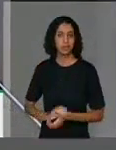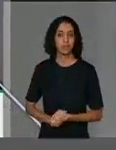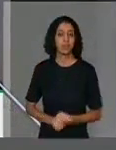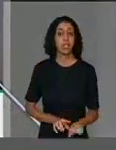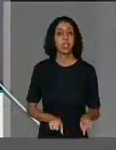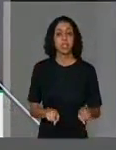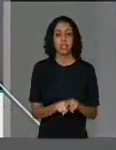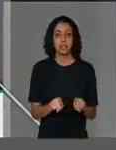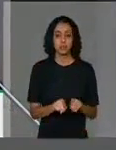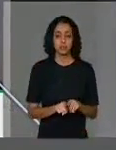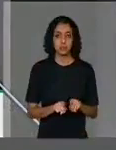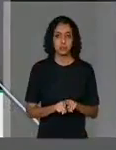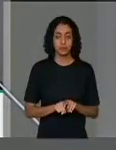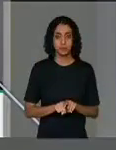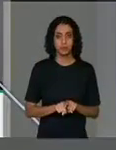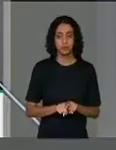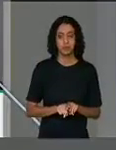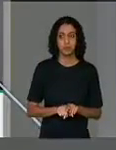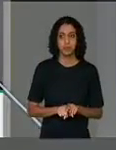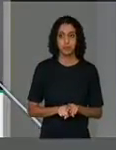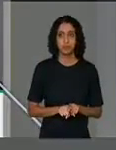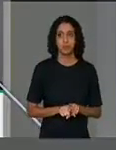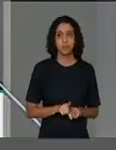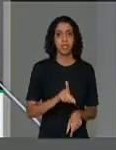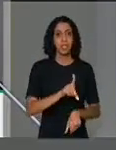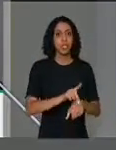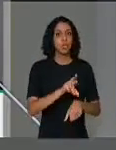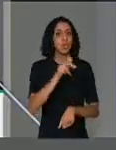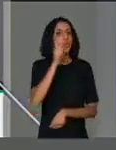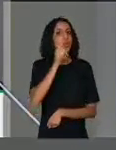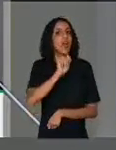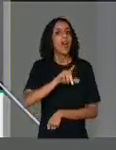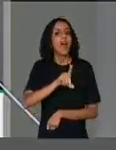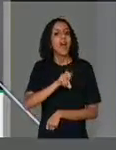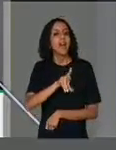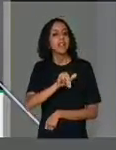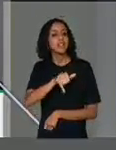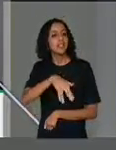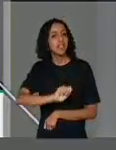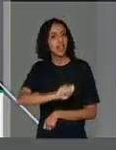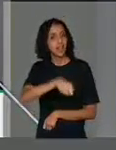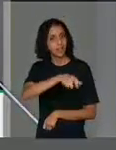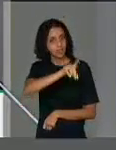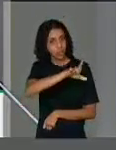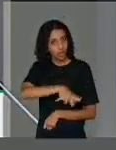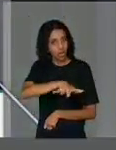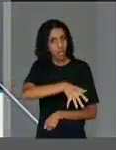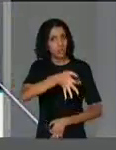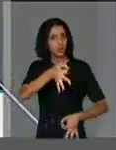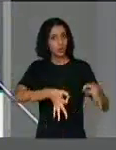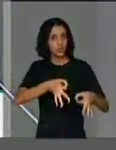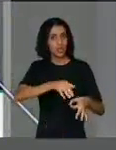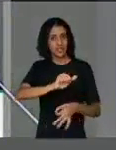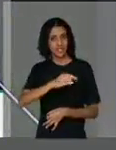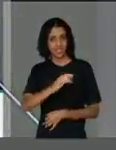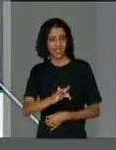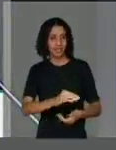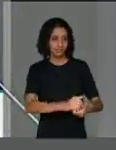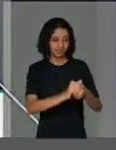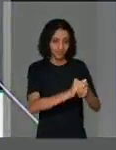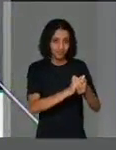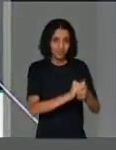também cumprimentar a doutora Adriana Carvalho, diretora jurídica da ACT.